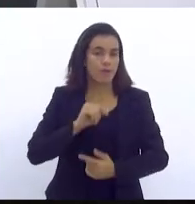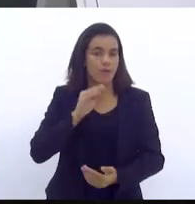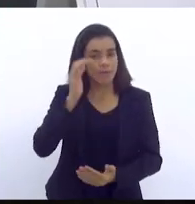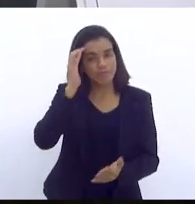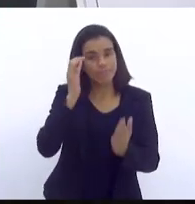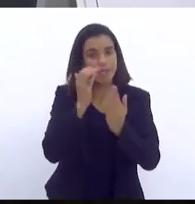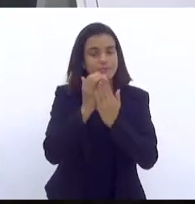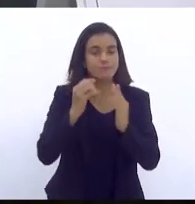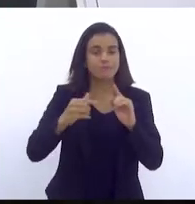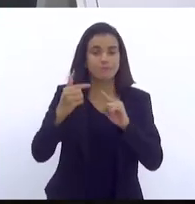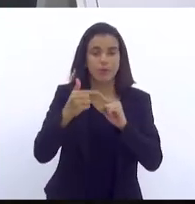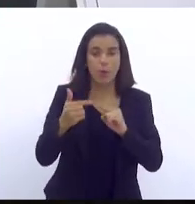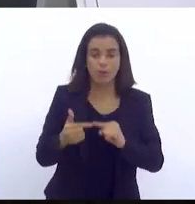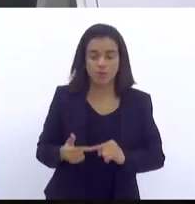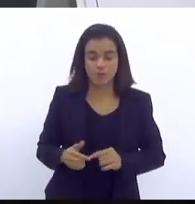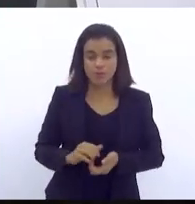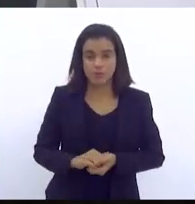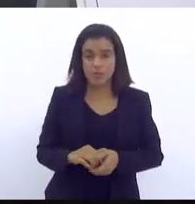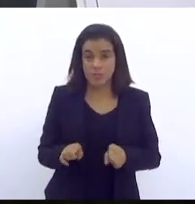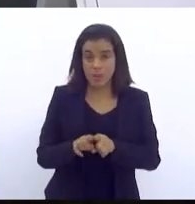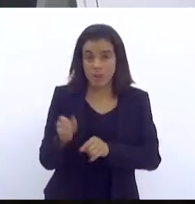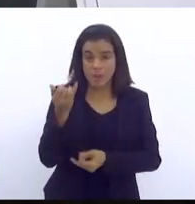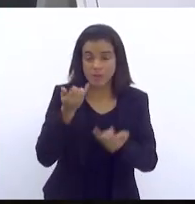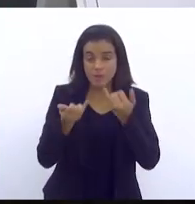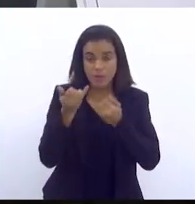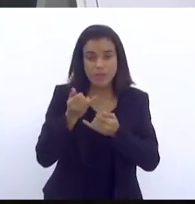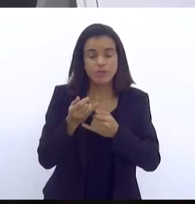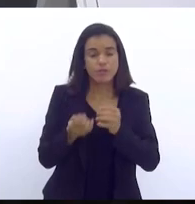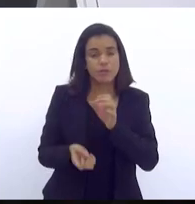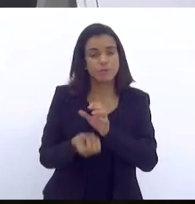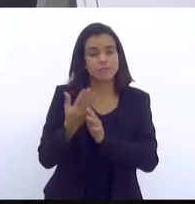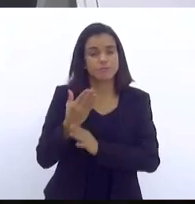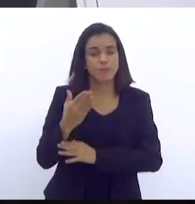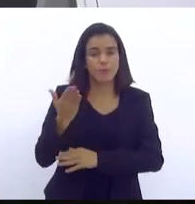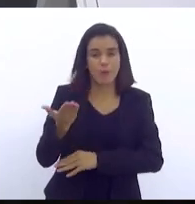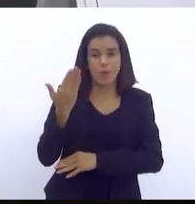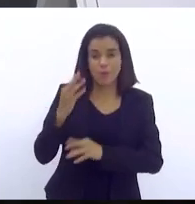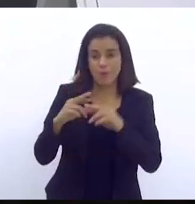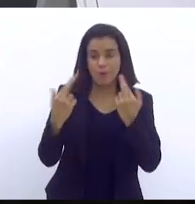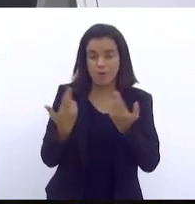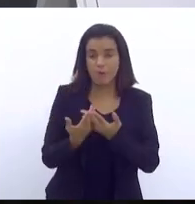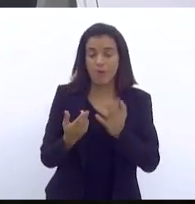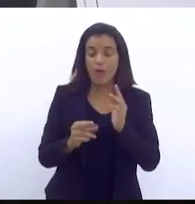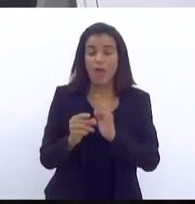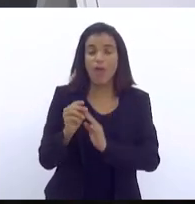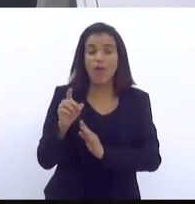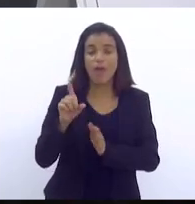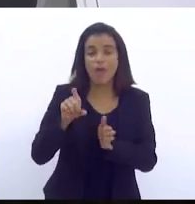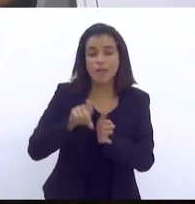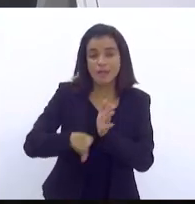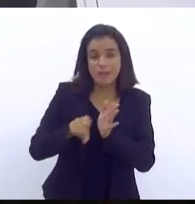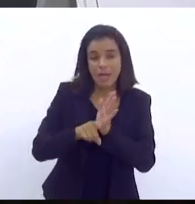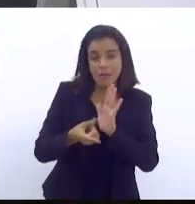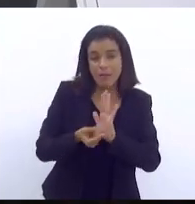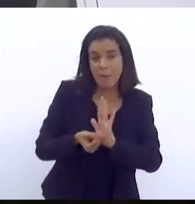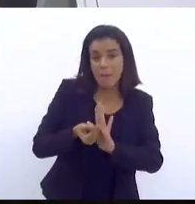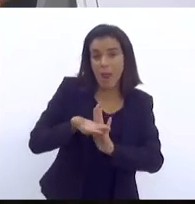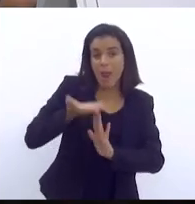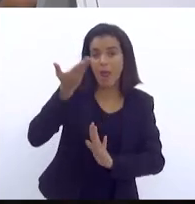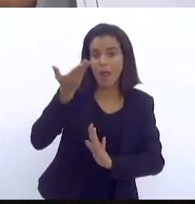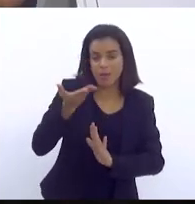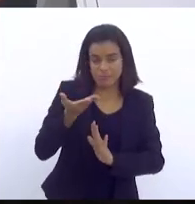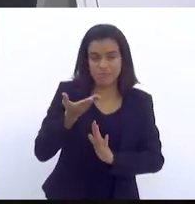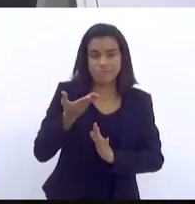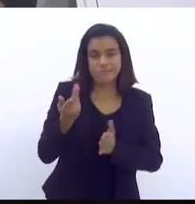criado outra notícia que surgiu na última reunião dos comitês é o aumento de tarifa e que haveria eventual